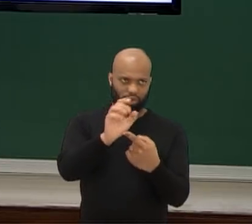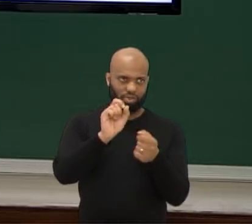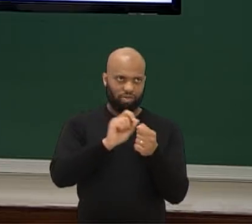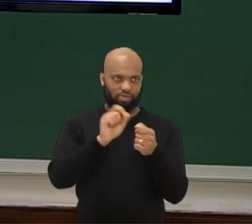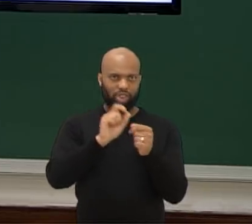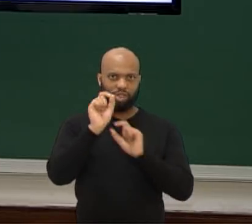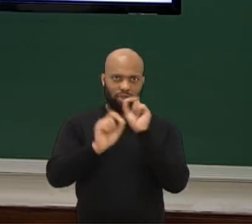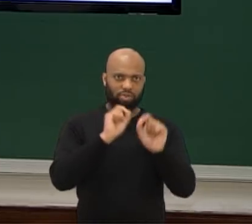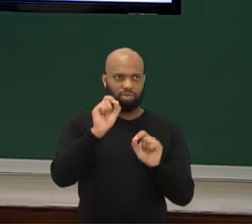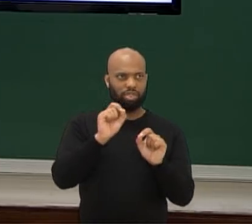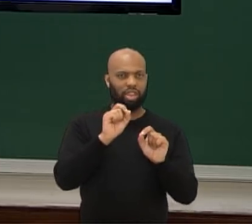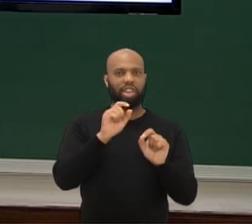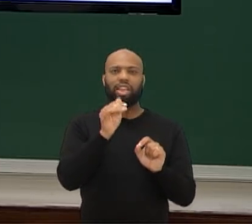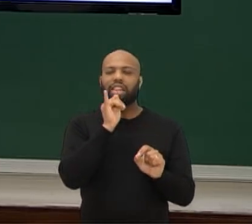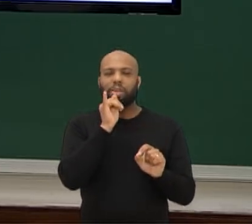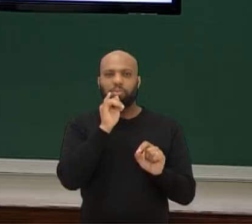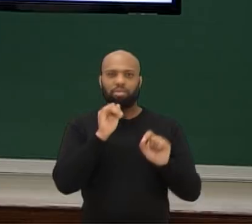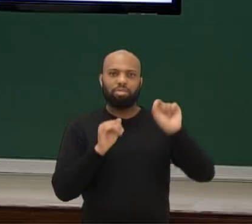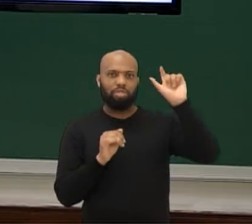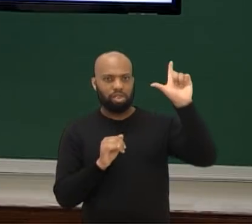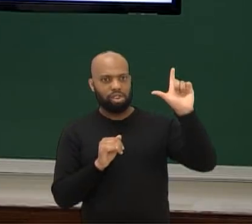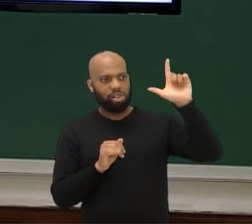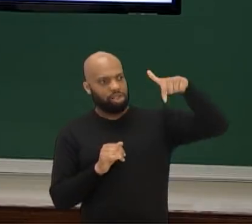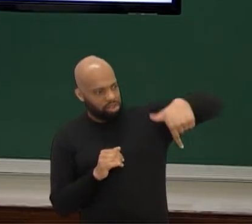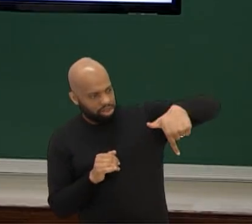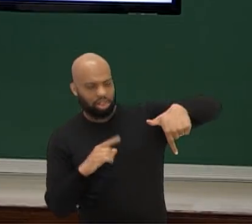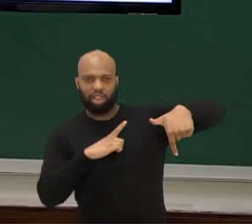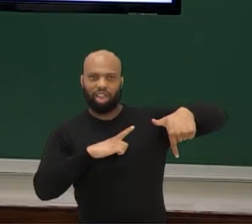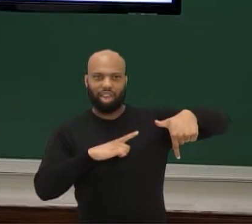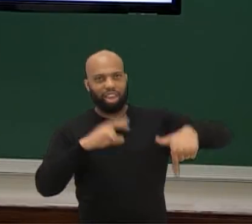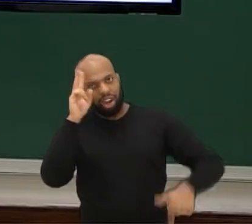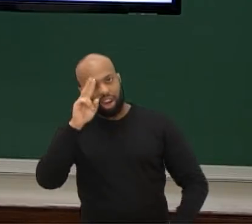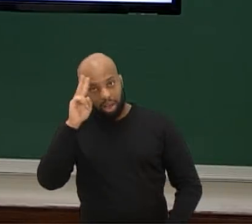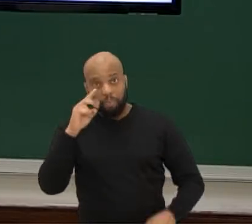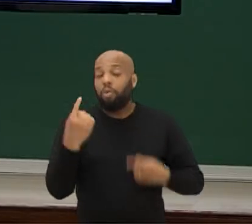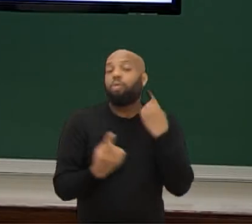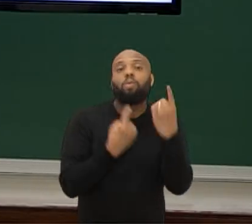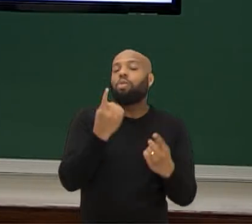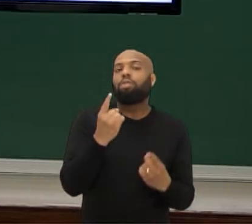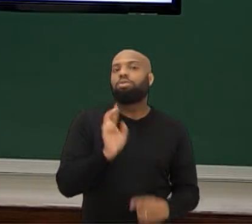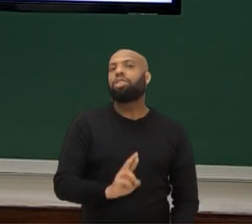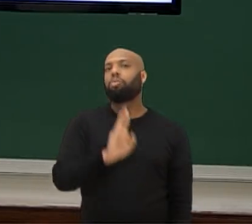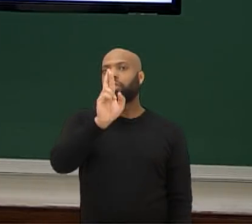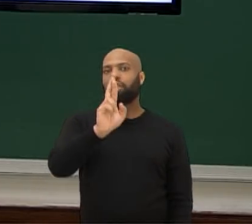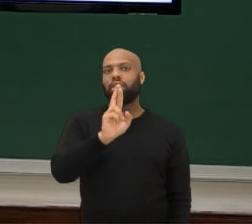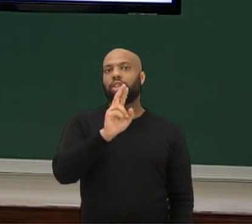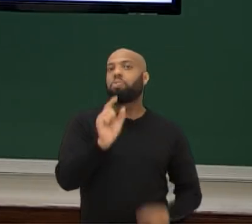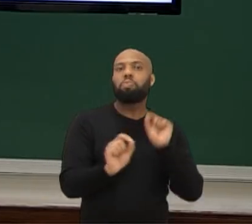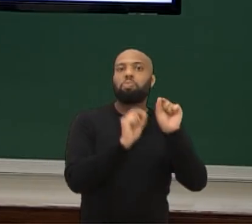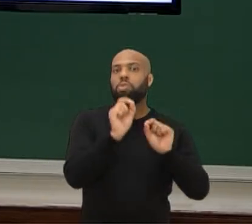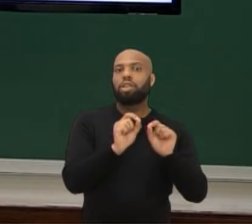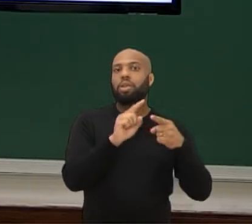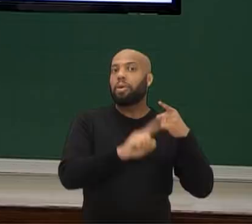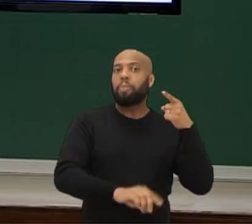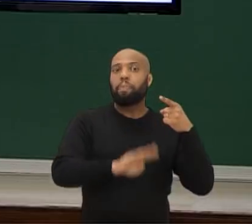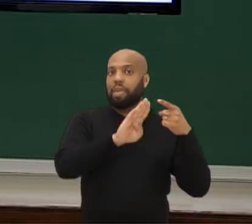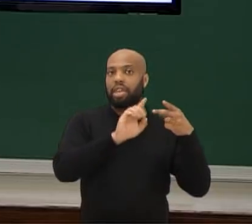o giro de um giro da figura. Então, qual delas seria B, C ou